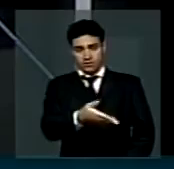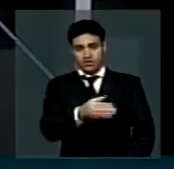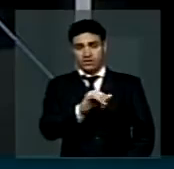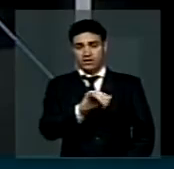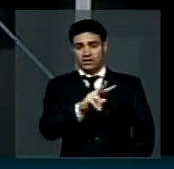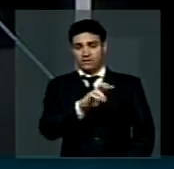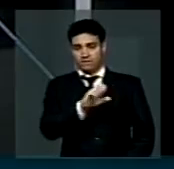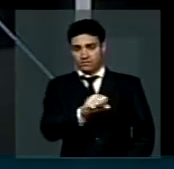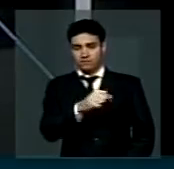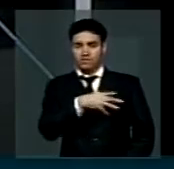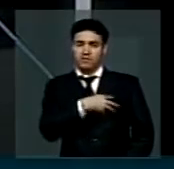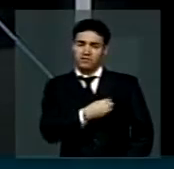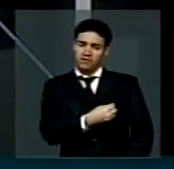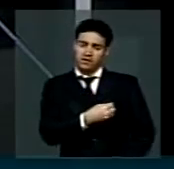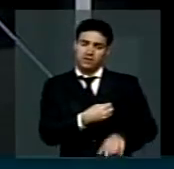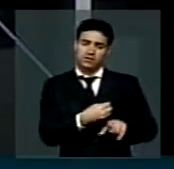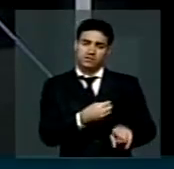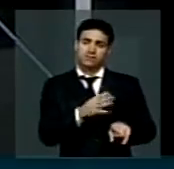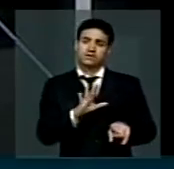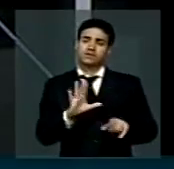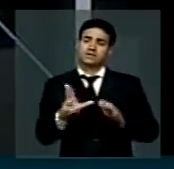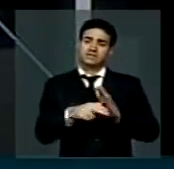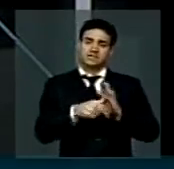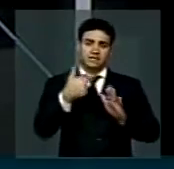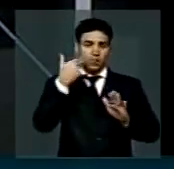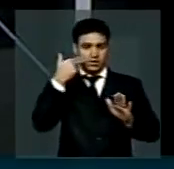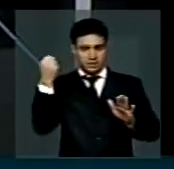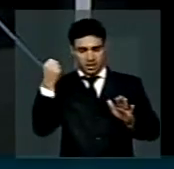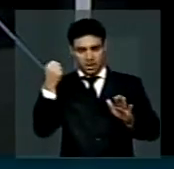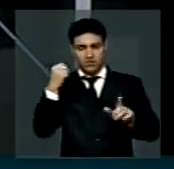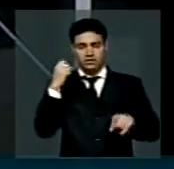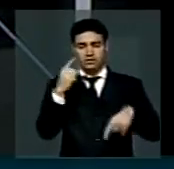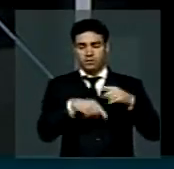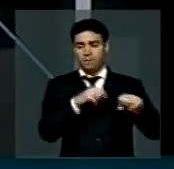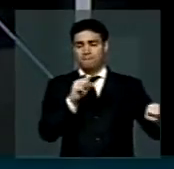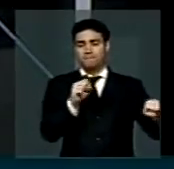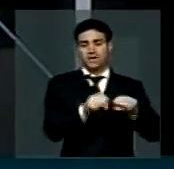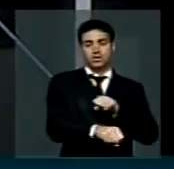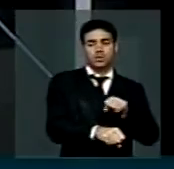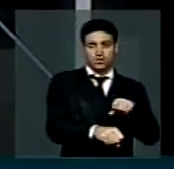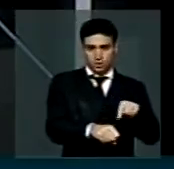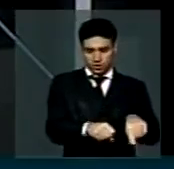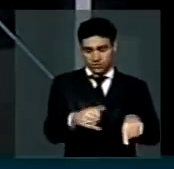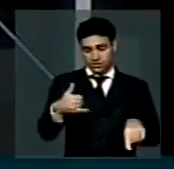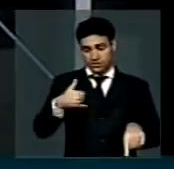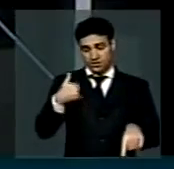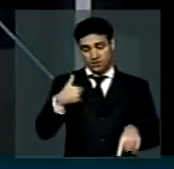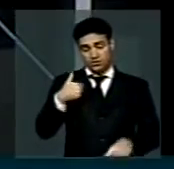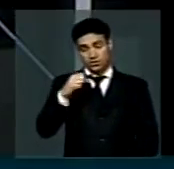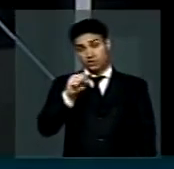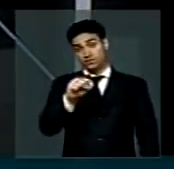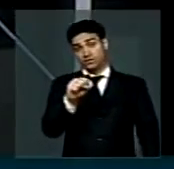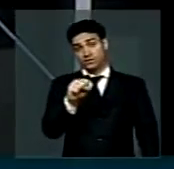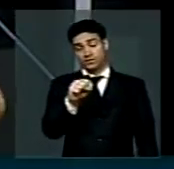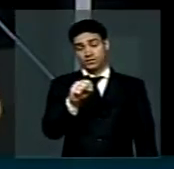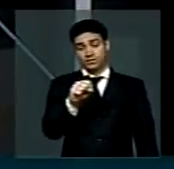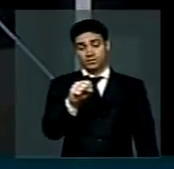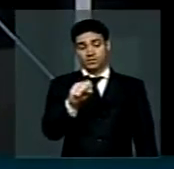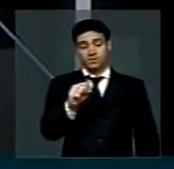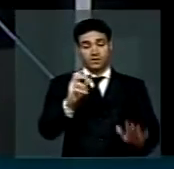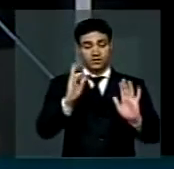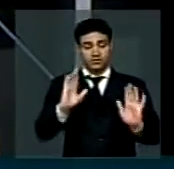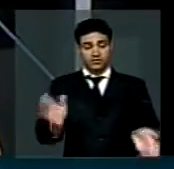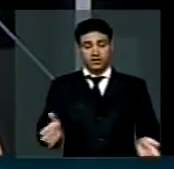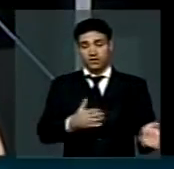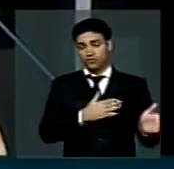meu querido filho que foi sequestrado e brutalmente assassinado aos 8 anos de idade. Já se